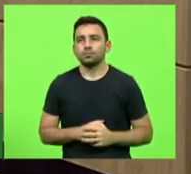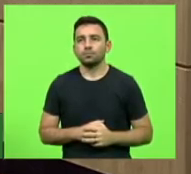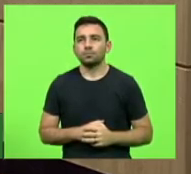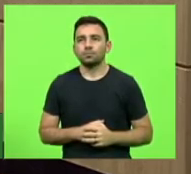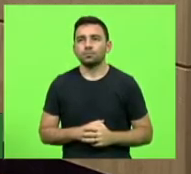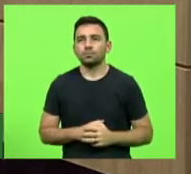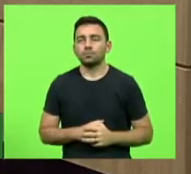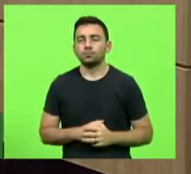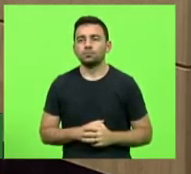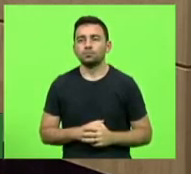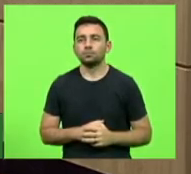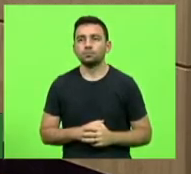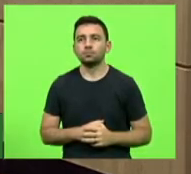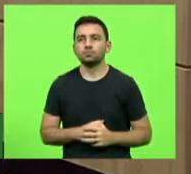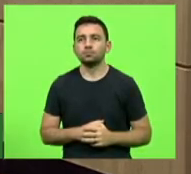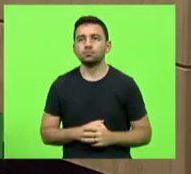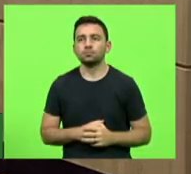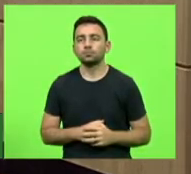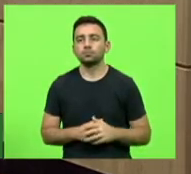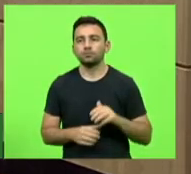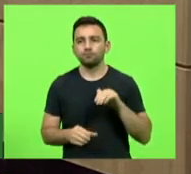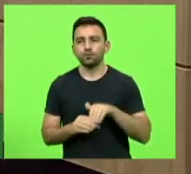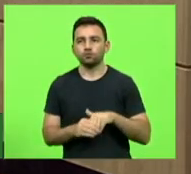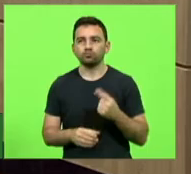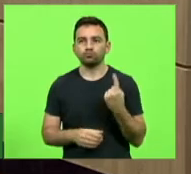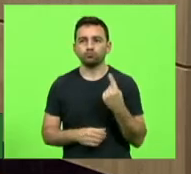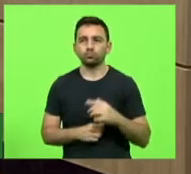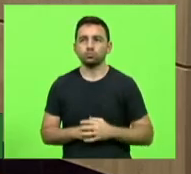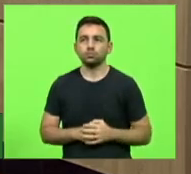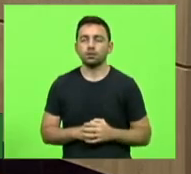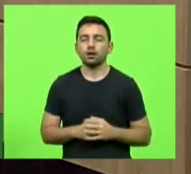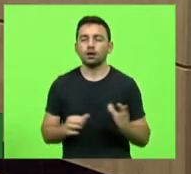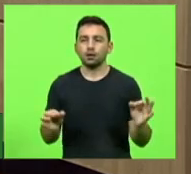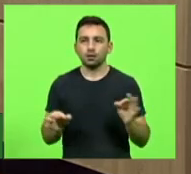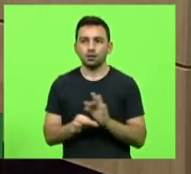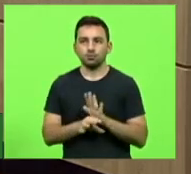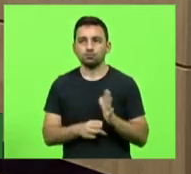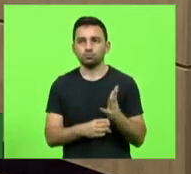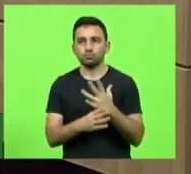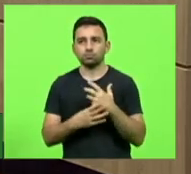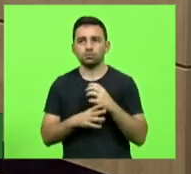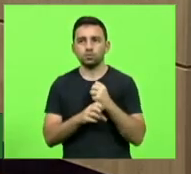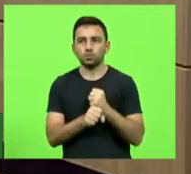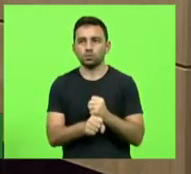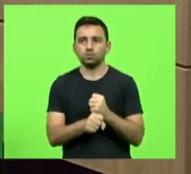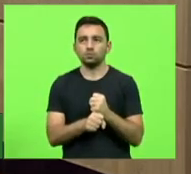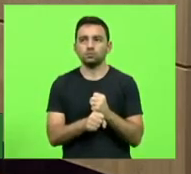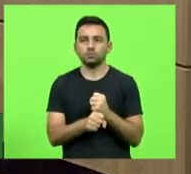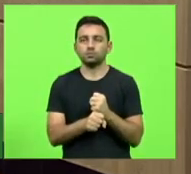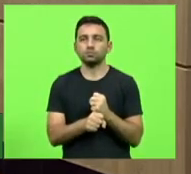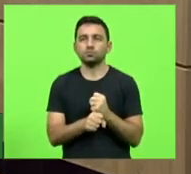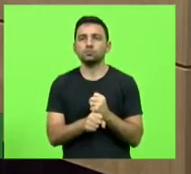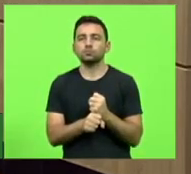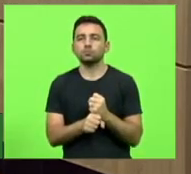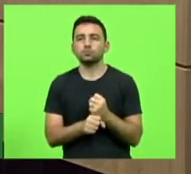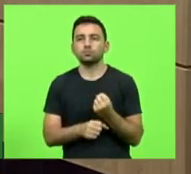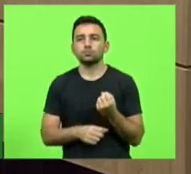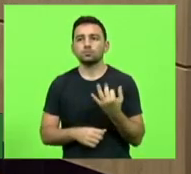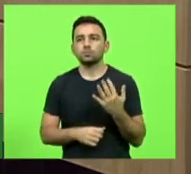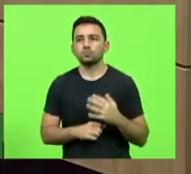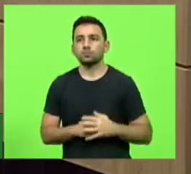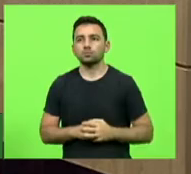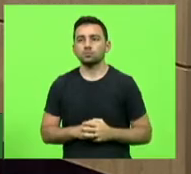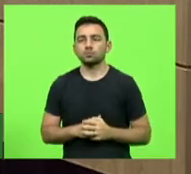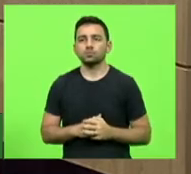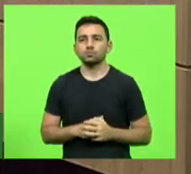Encerrada... Vota 1, senhor presidente. Valnei Weber, vota 1. Encerrada a votação, colhe o resultado. Presidente.